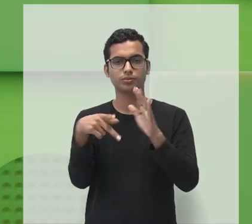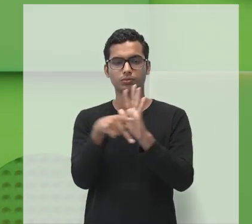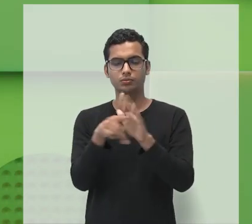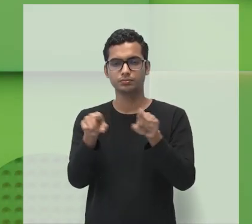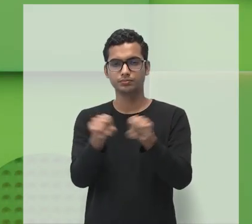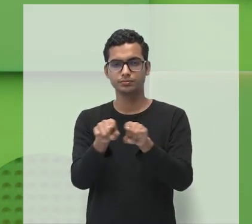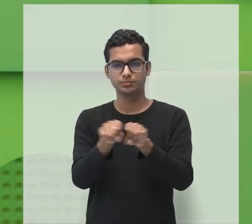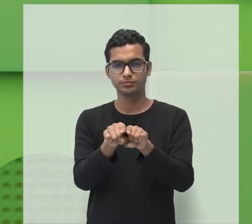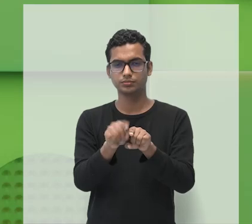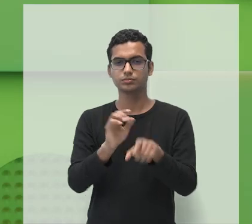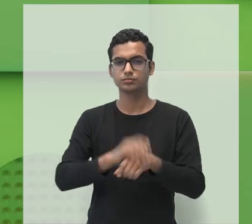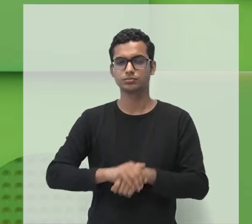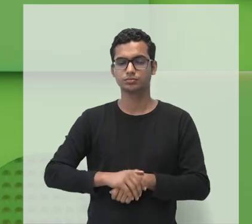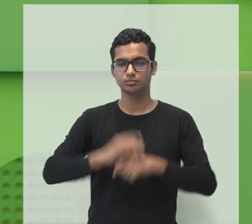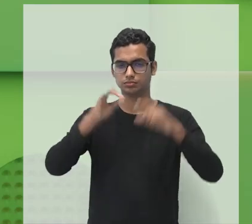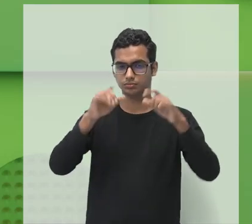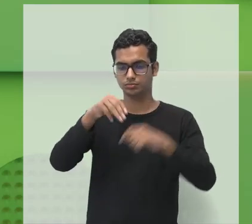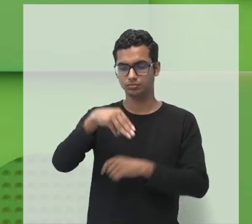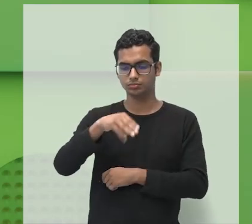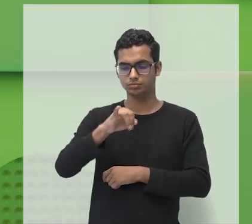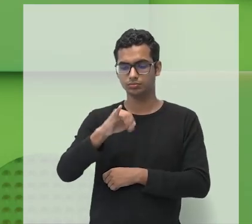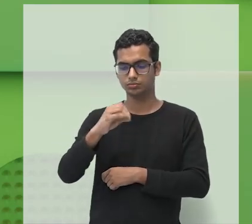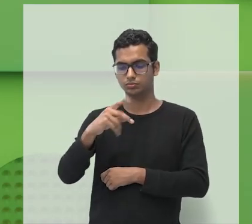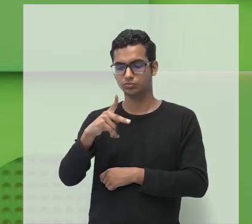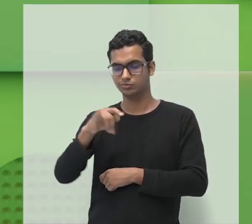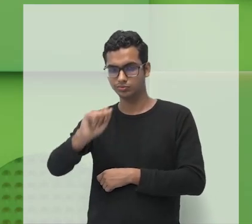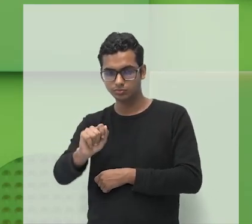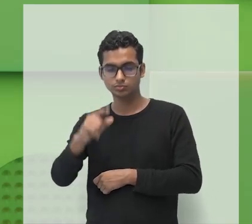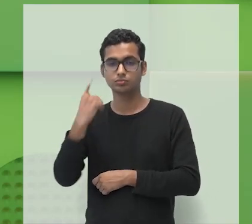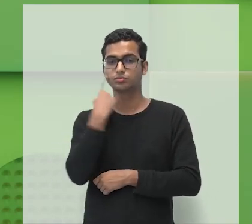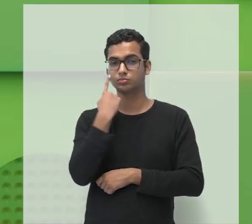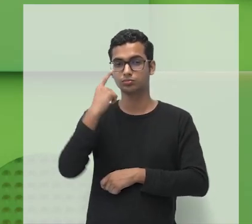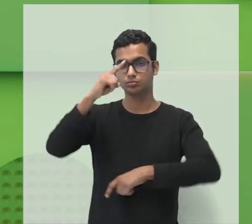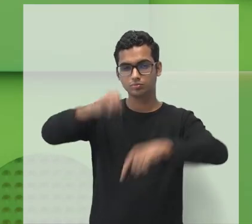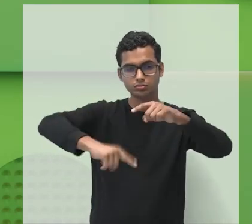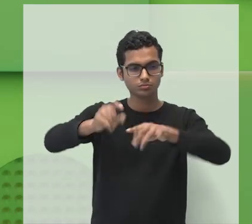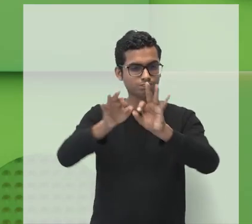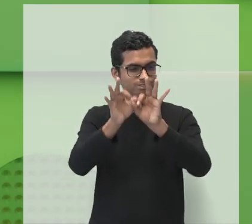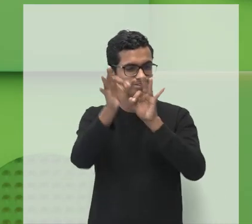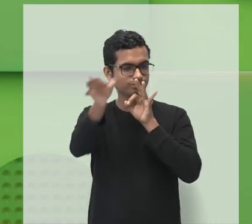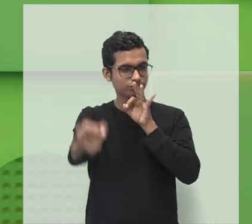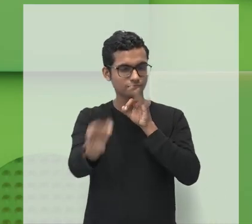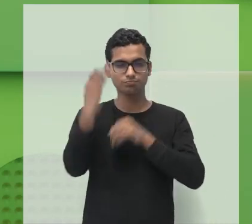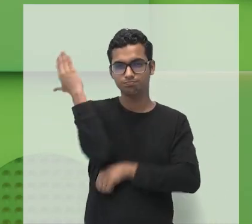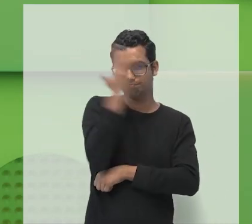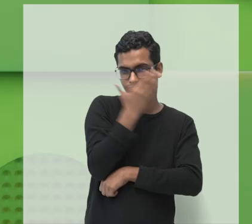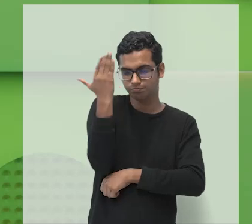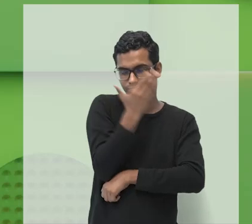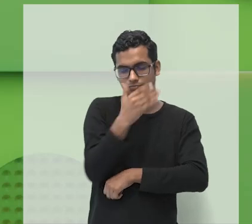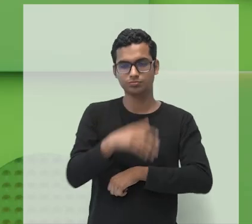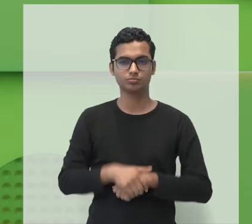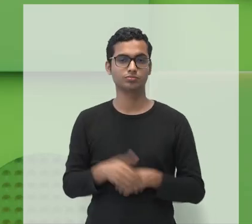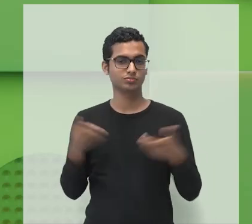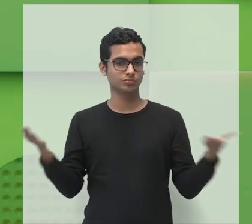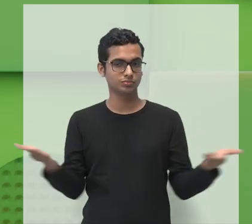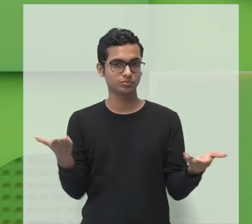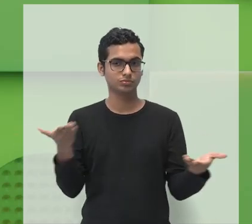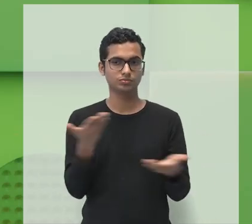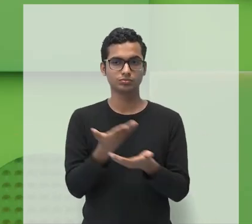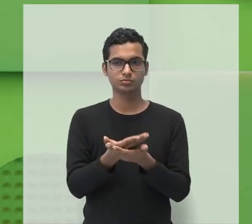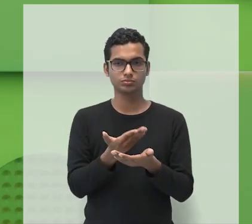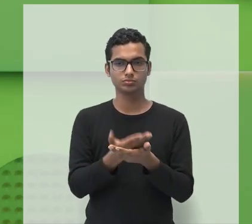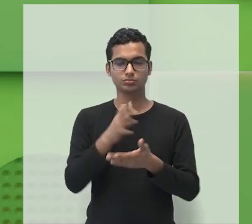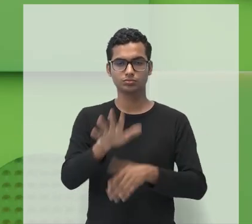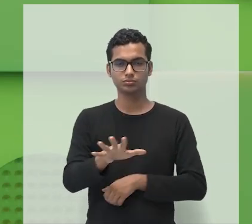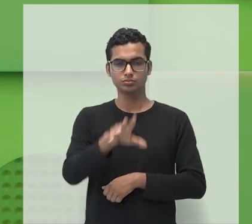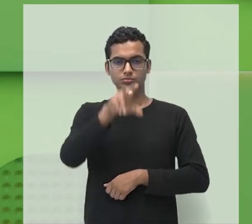miopia, objetos à distância, né? Que a gente tem dificuldade de visualizar, né? Então, agora,